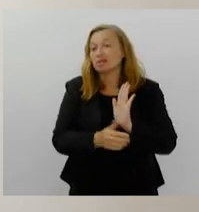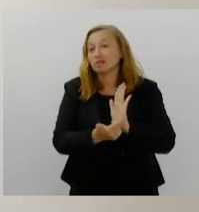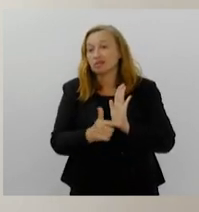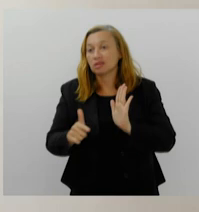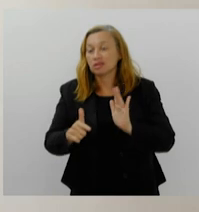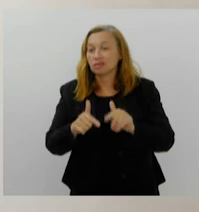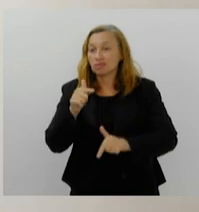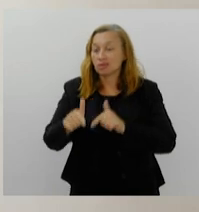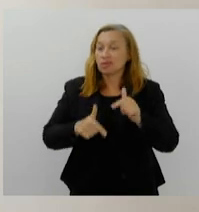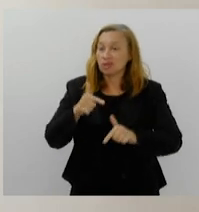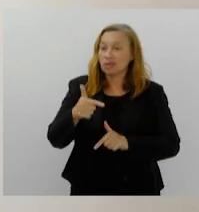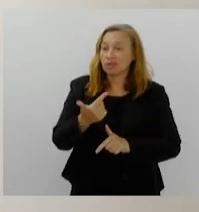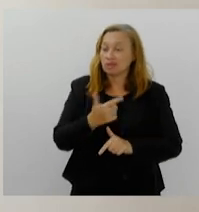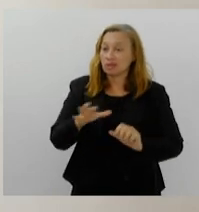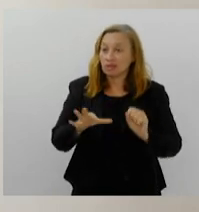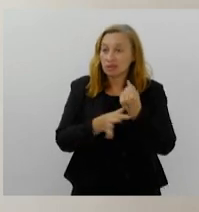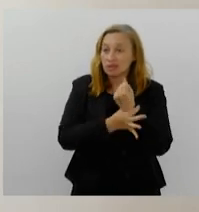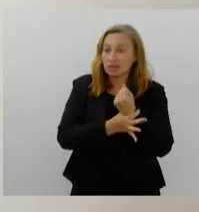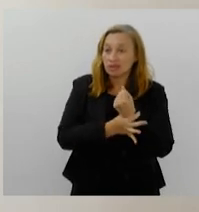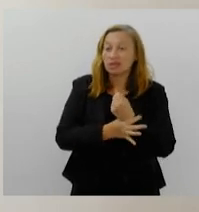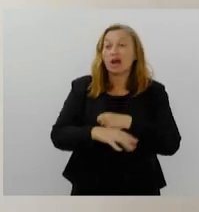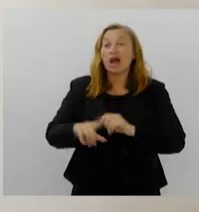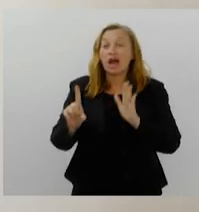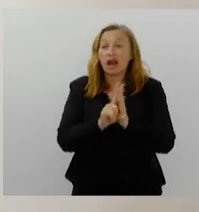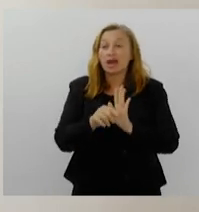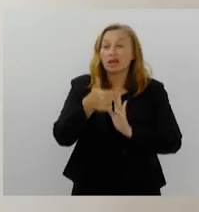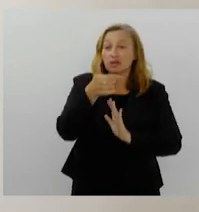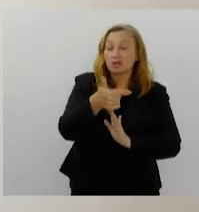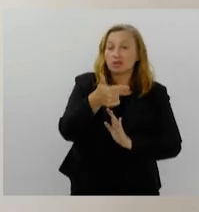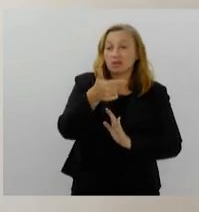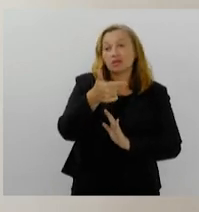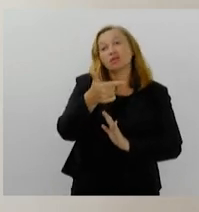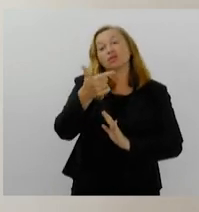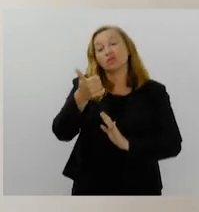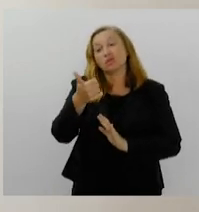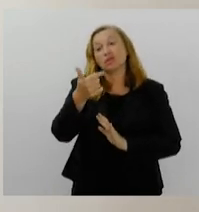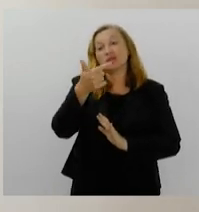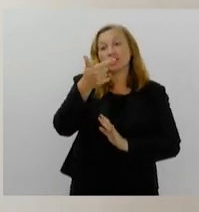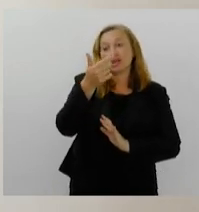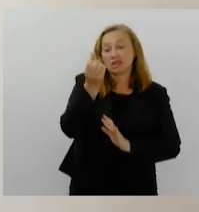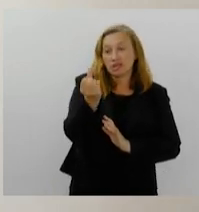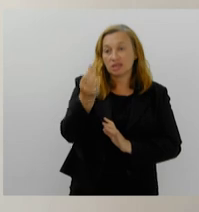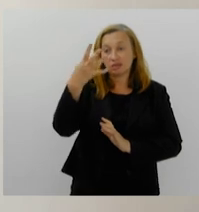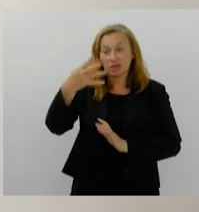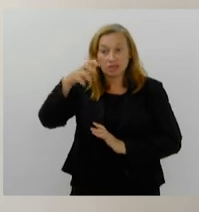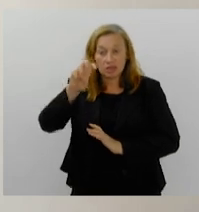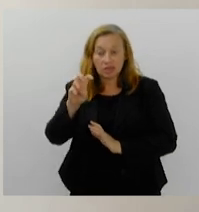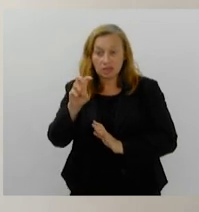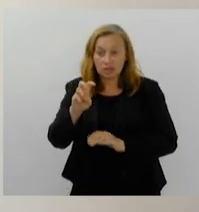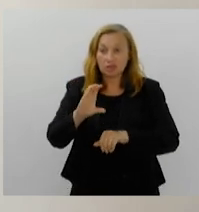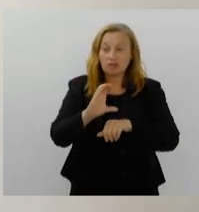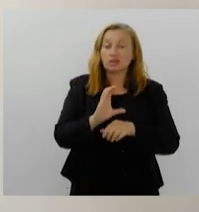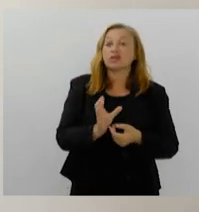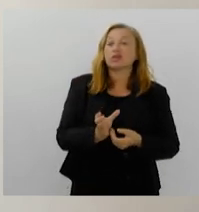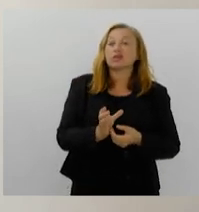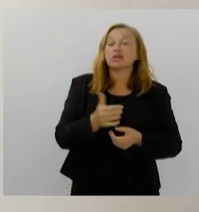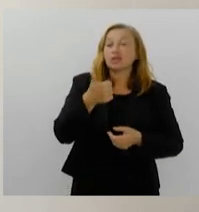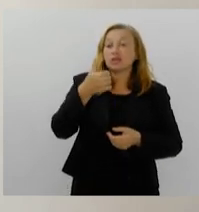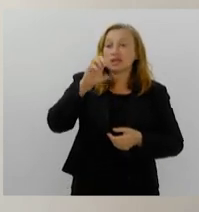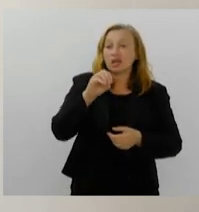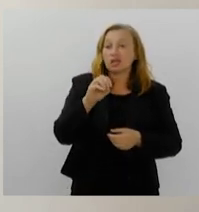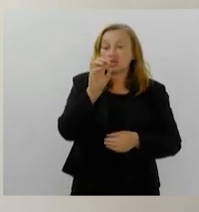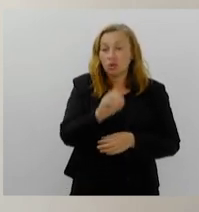sem proteção. A Lei 12.645 instituiu o Dia Nacional. No 10 de outubro de todos os